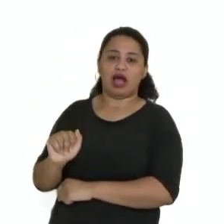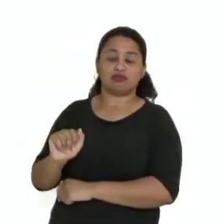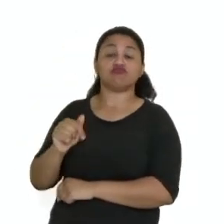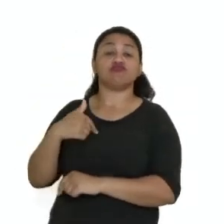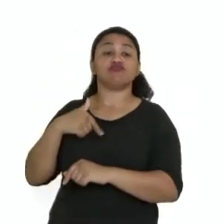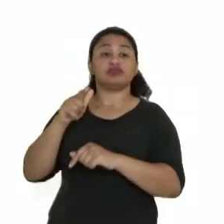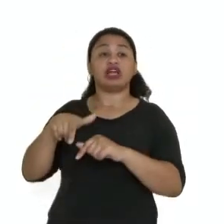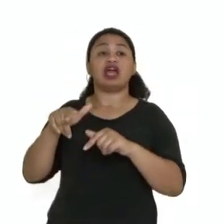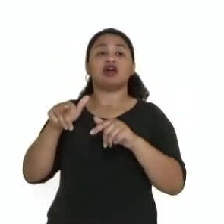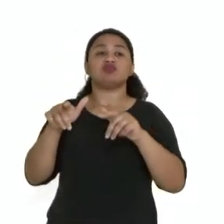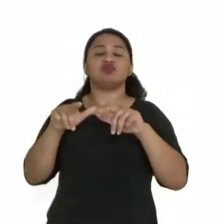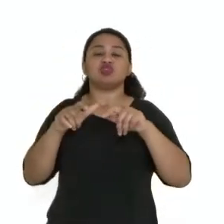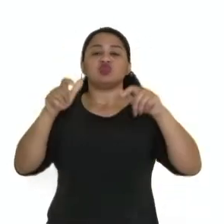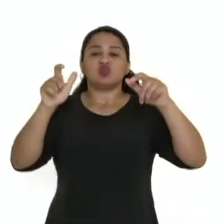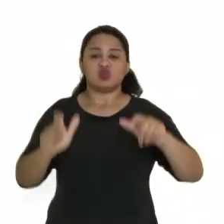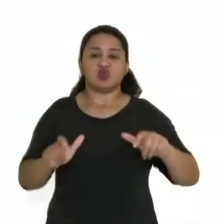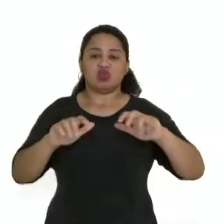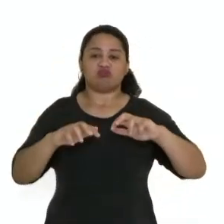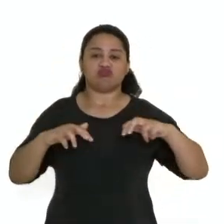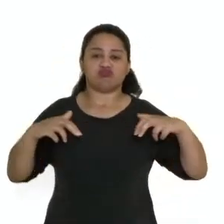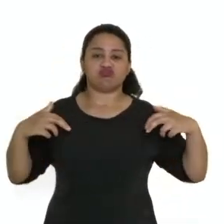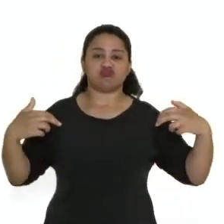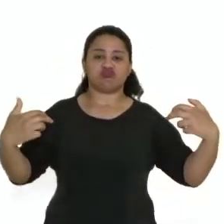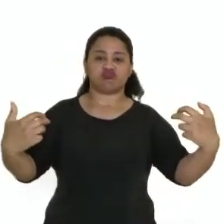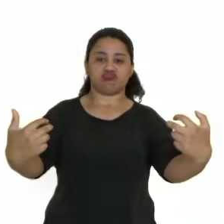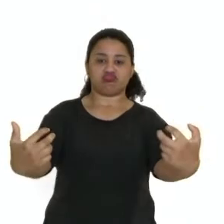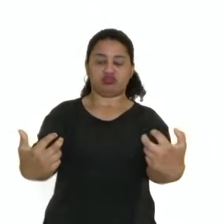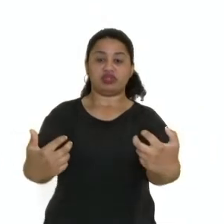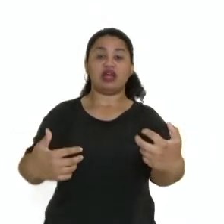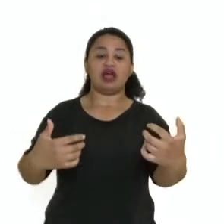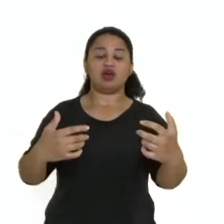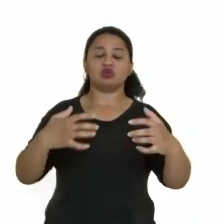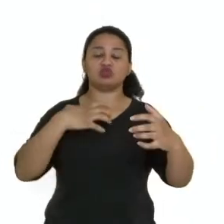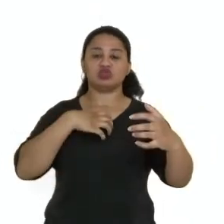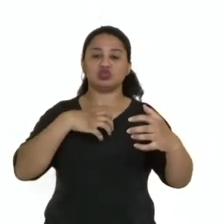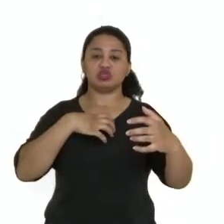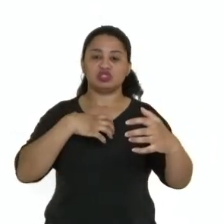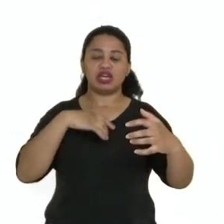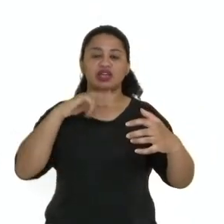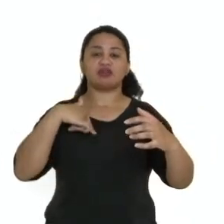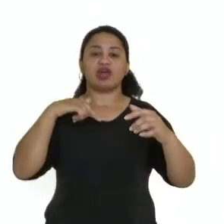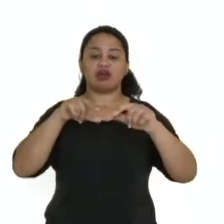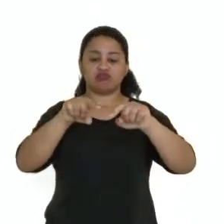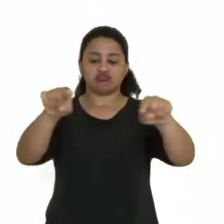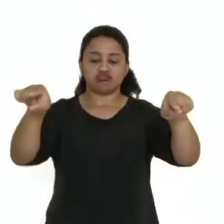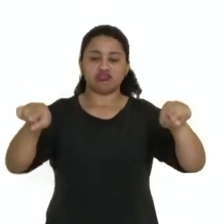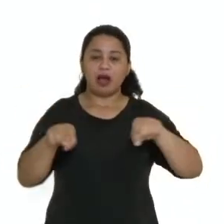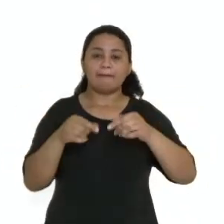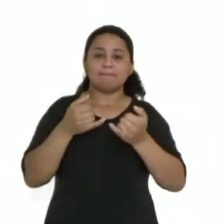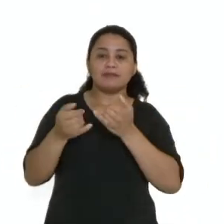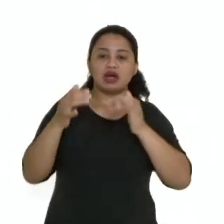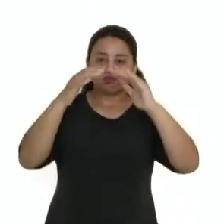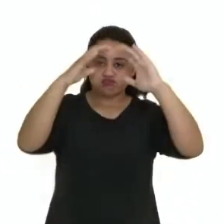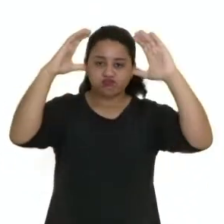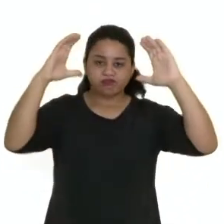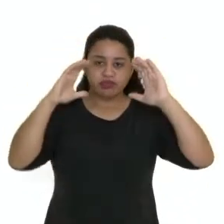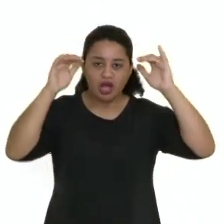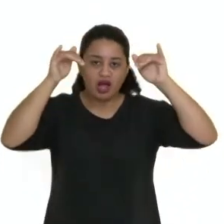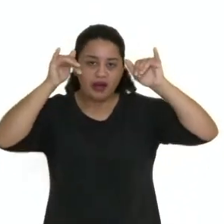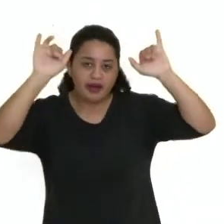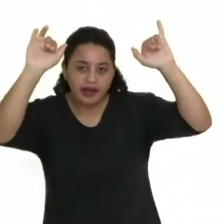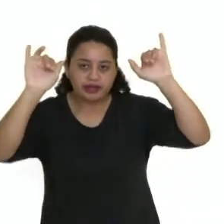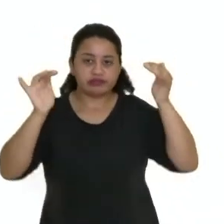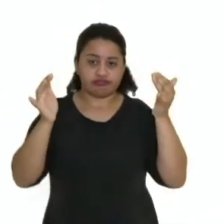de estádio com o formato de uma cabeça de boi estilizada. Olha que interessante. Foi construído em